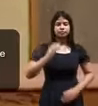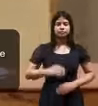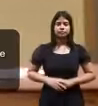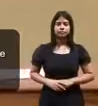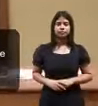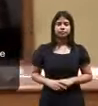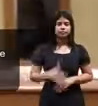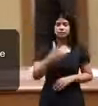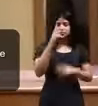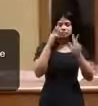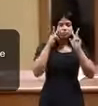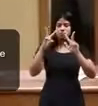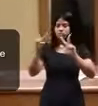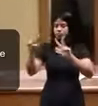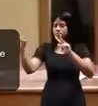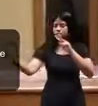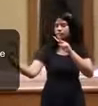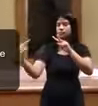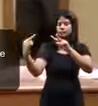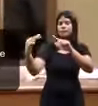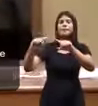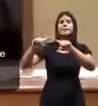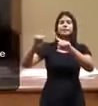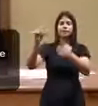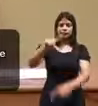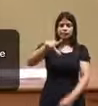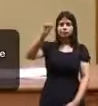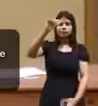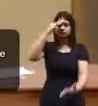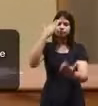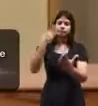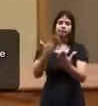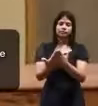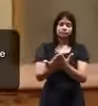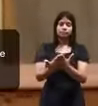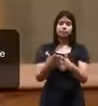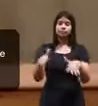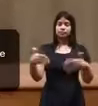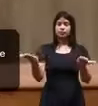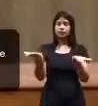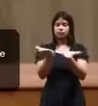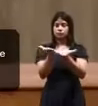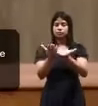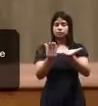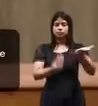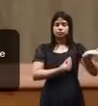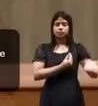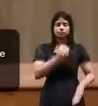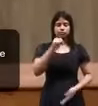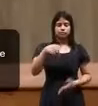os que não viram. Todo irmão, olha para cá, todo crente que está aqui esta noite.